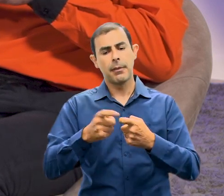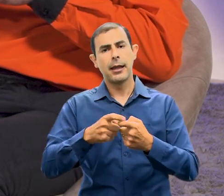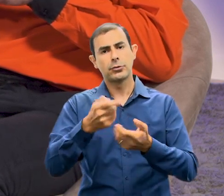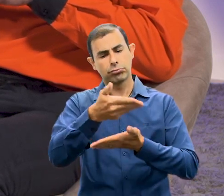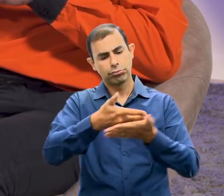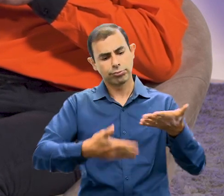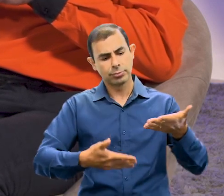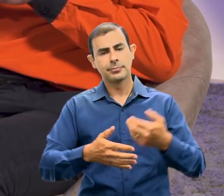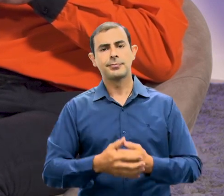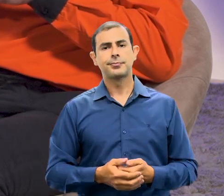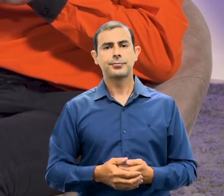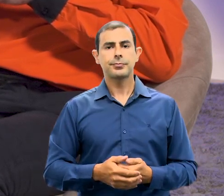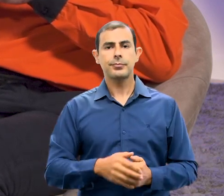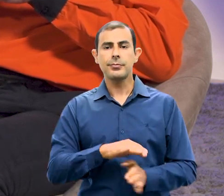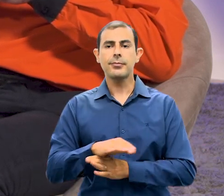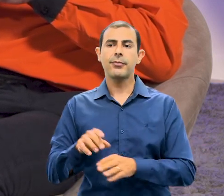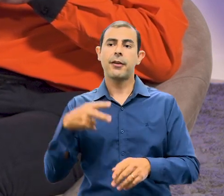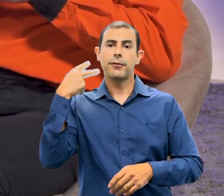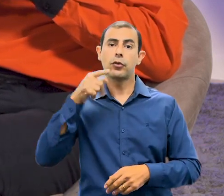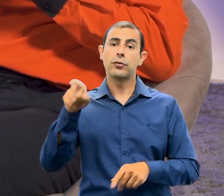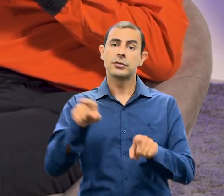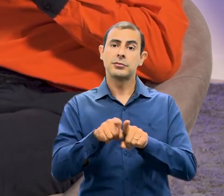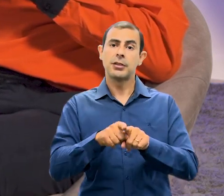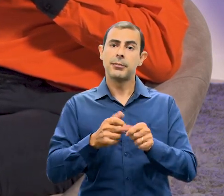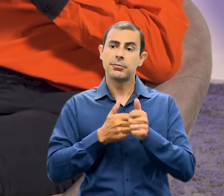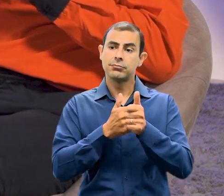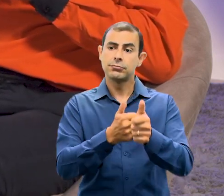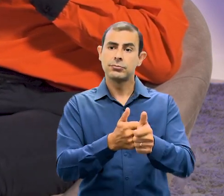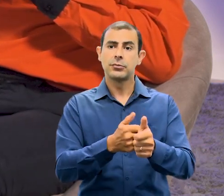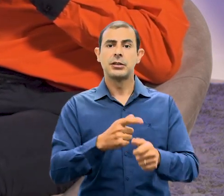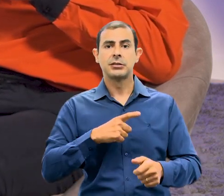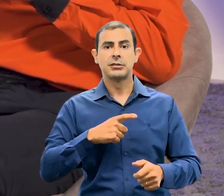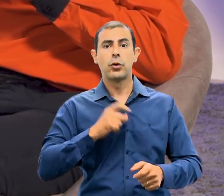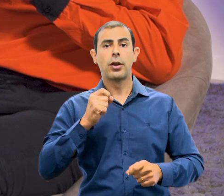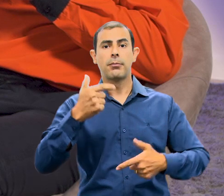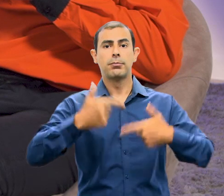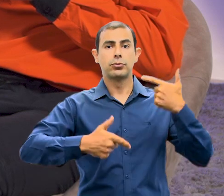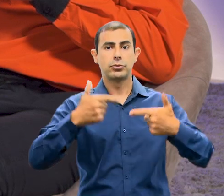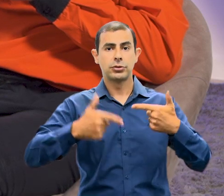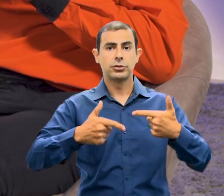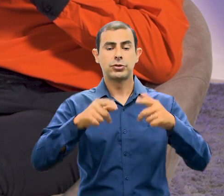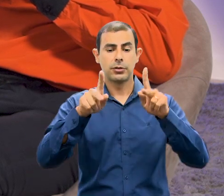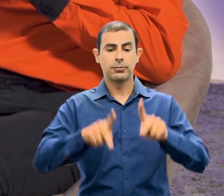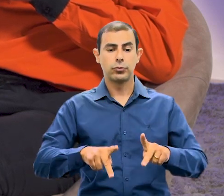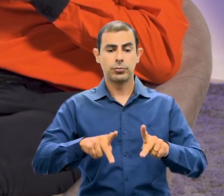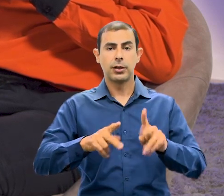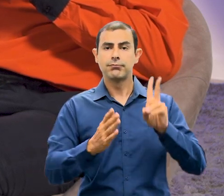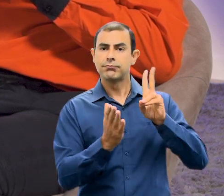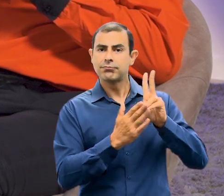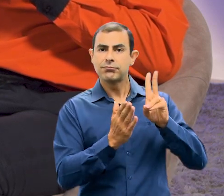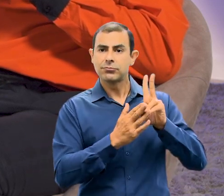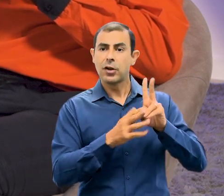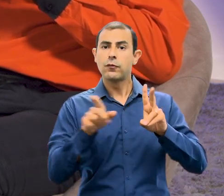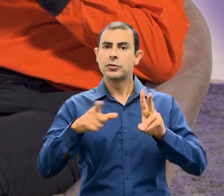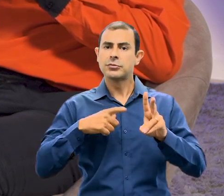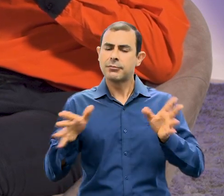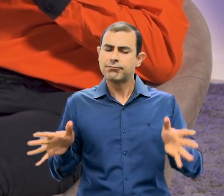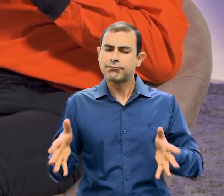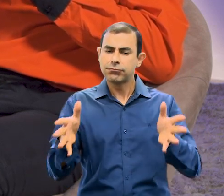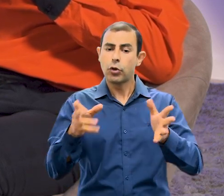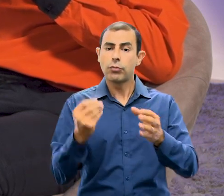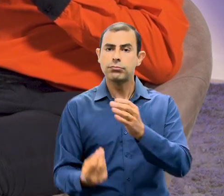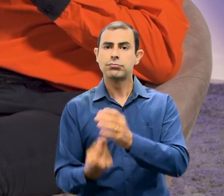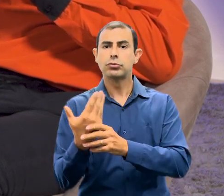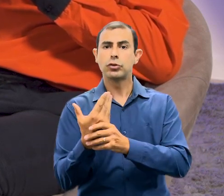acompanhado a questão das políticas públicas para os indígenas aqui em Campo Grande, né? O senhor tem articulado também a criação de uma escola indígena aqui